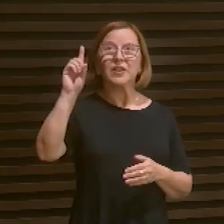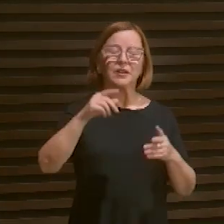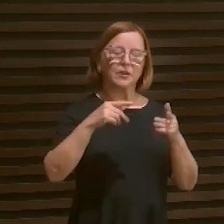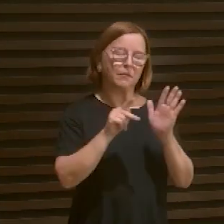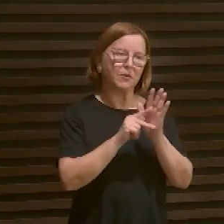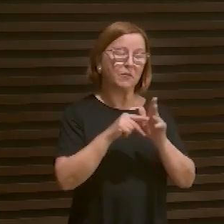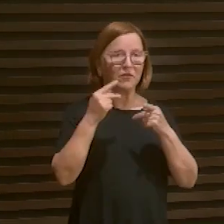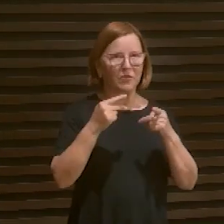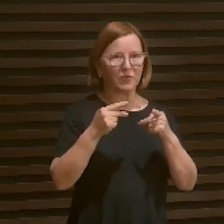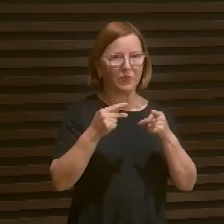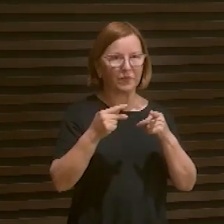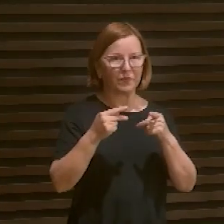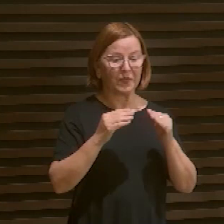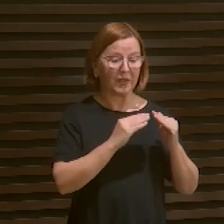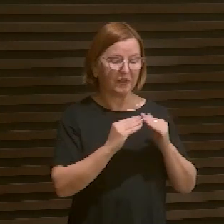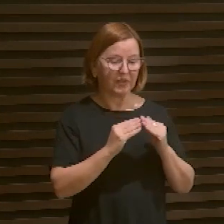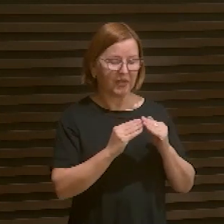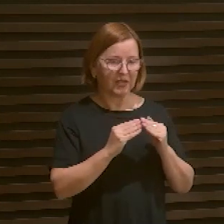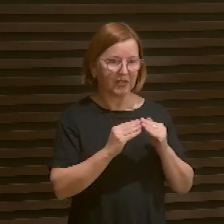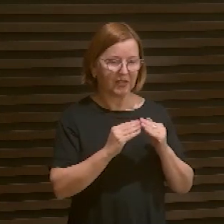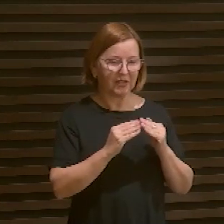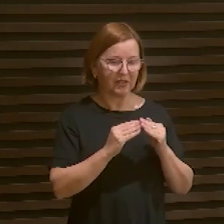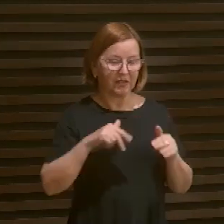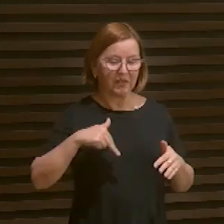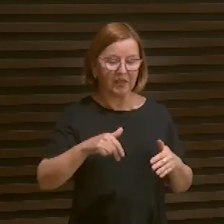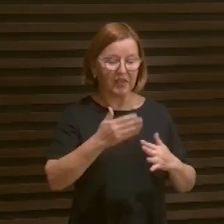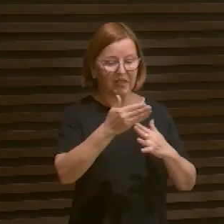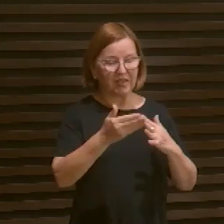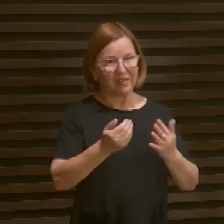disse, habitarei e andarei entre eles.